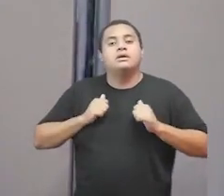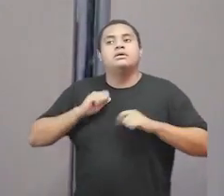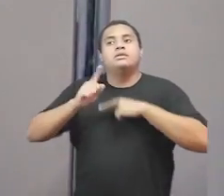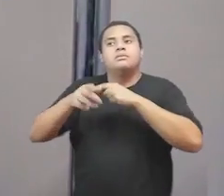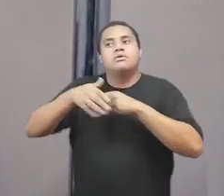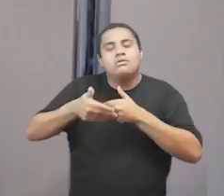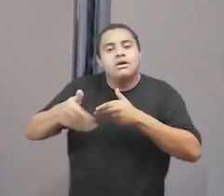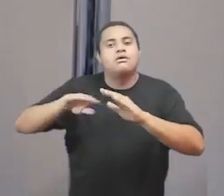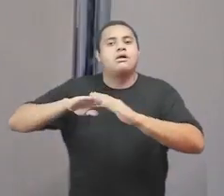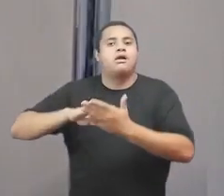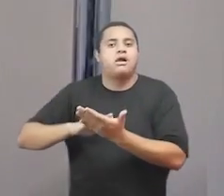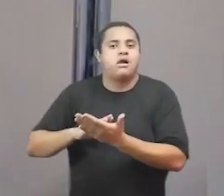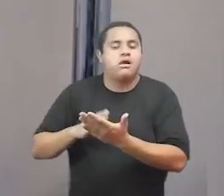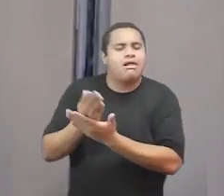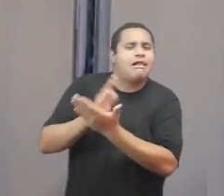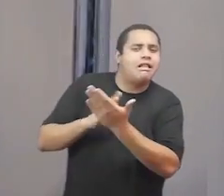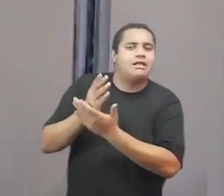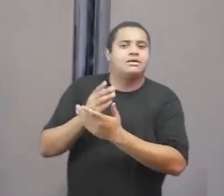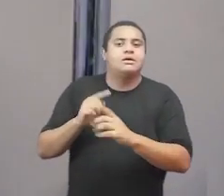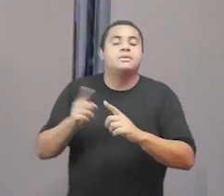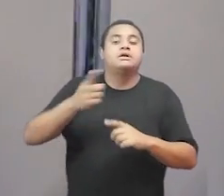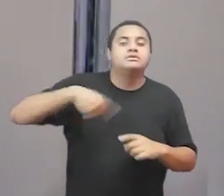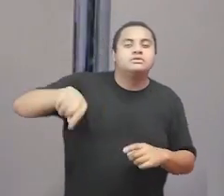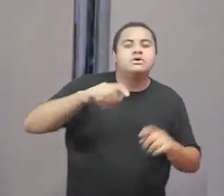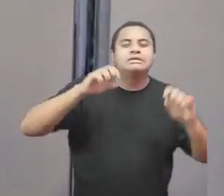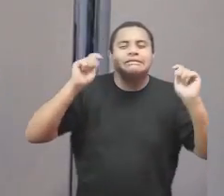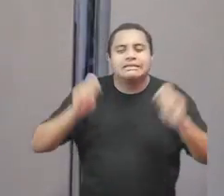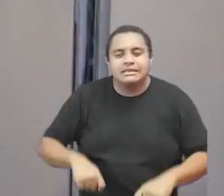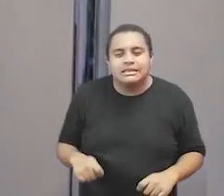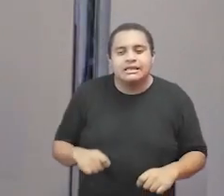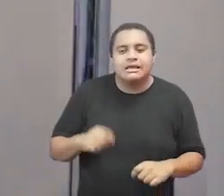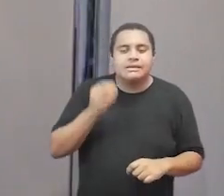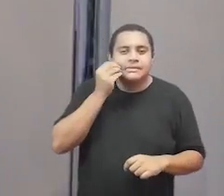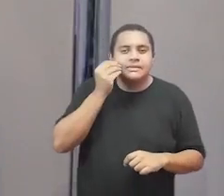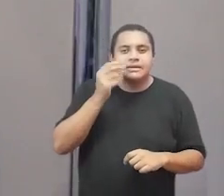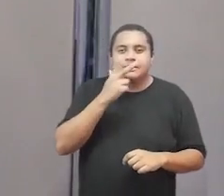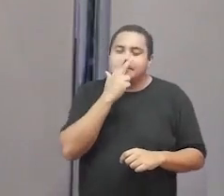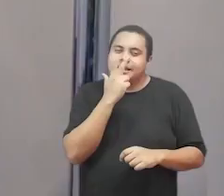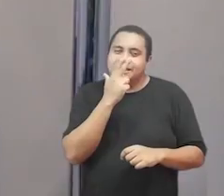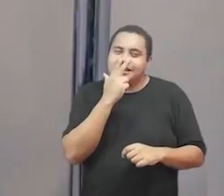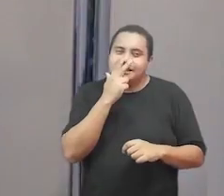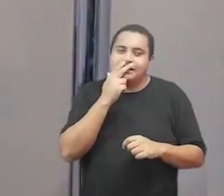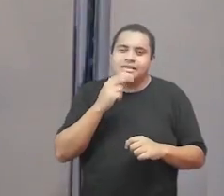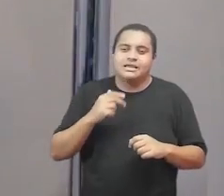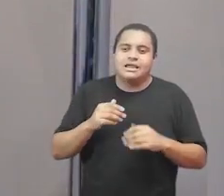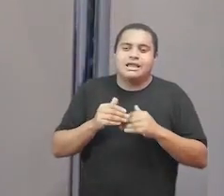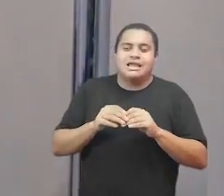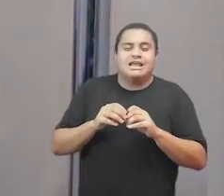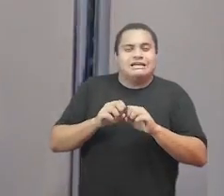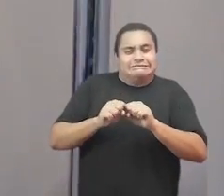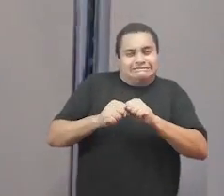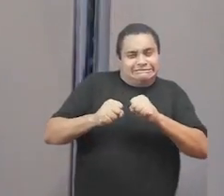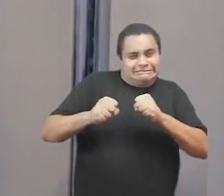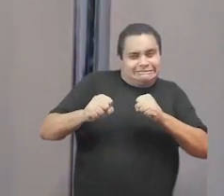mas nós temos uma capacidade incrível de pegar essa linhazinha e começar a esticar a bicha, transpira um